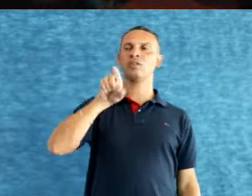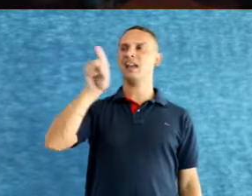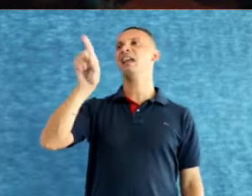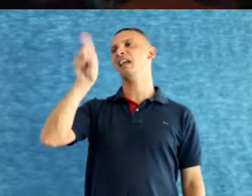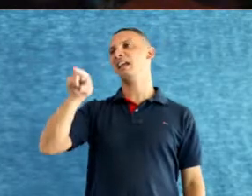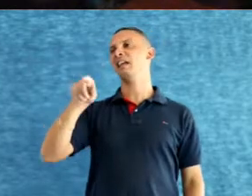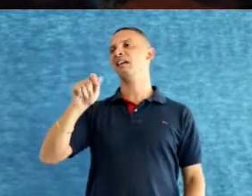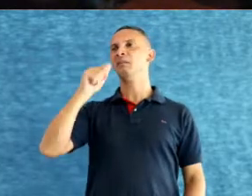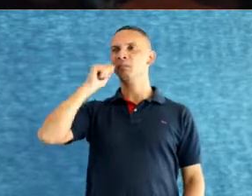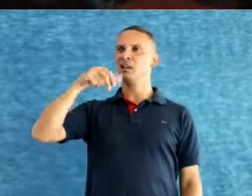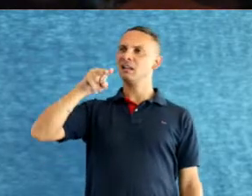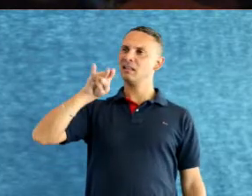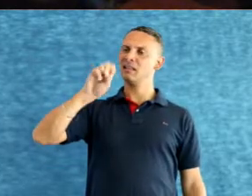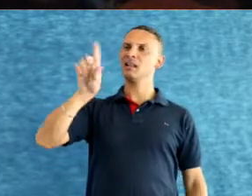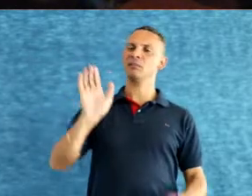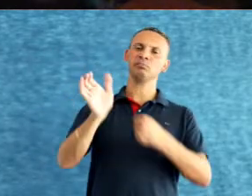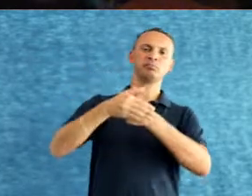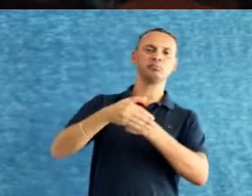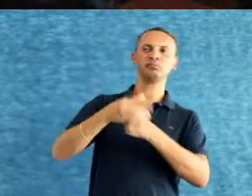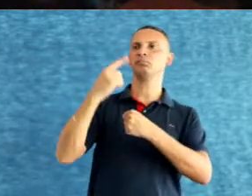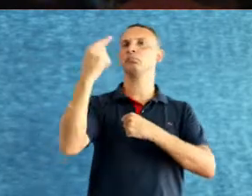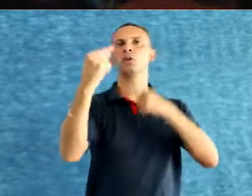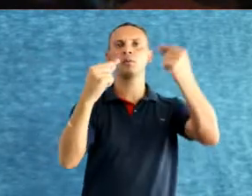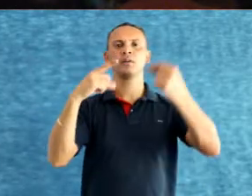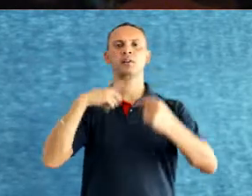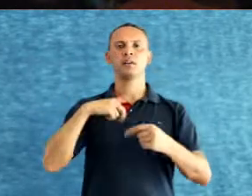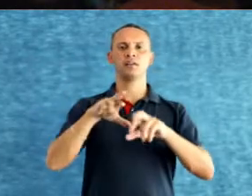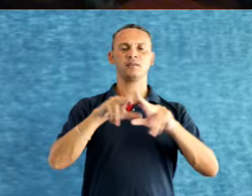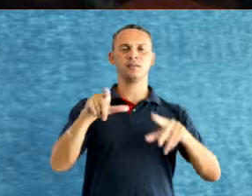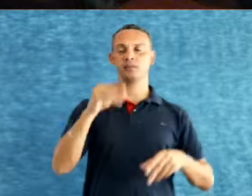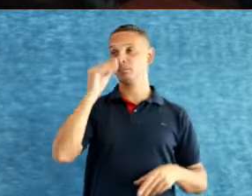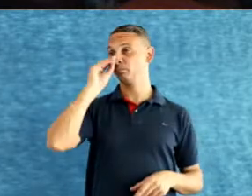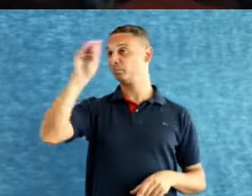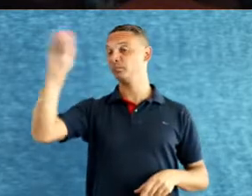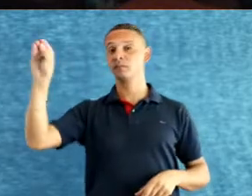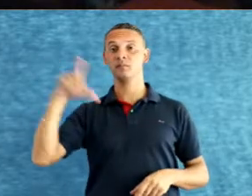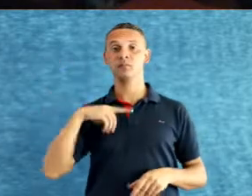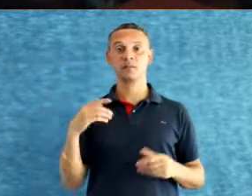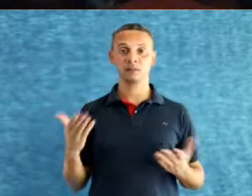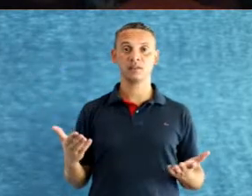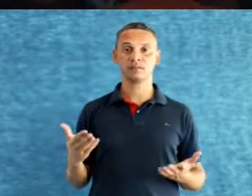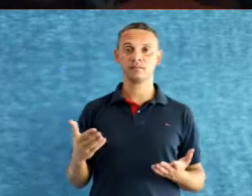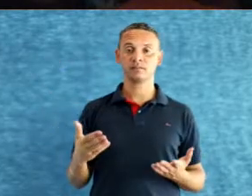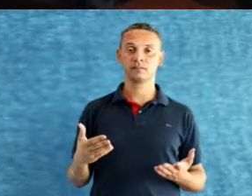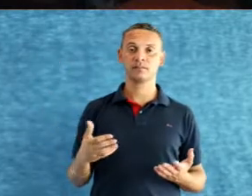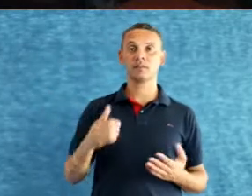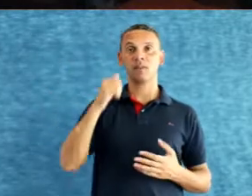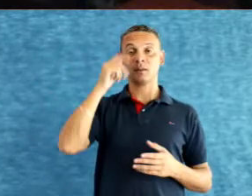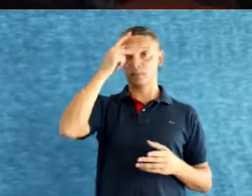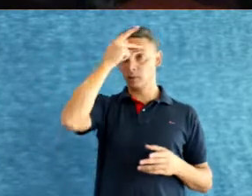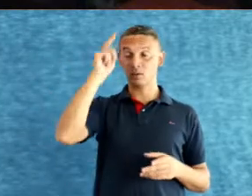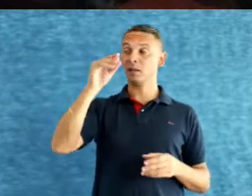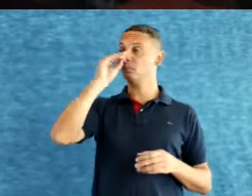Histórico Geográfico, estava trancado dentro de uma gaveta do presidente, que demorou um ano para me